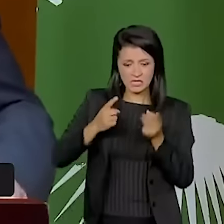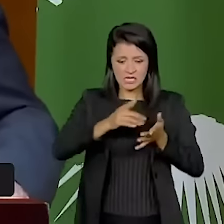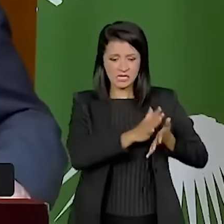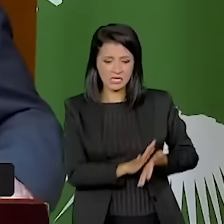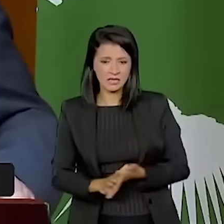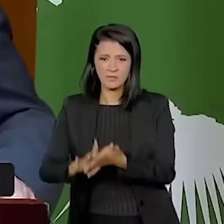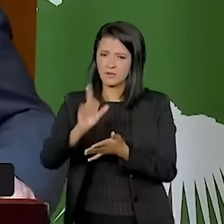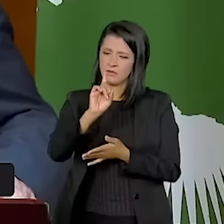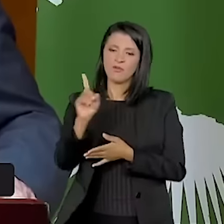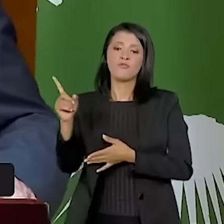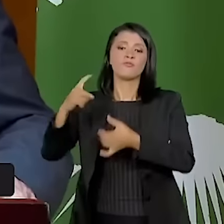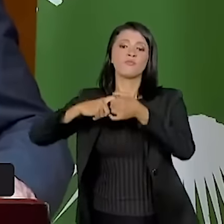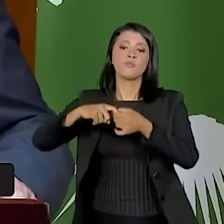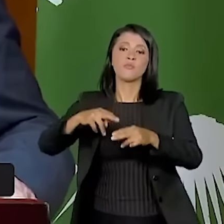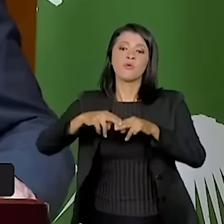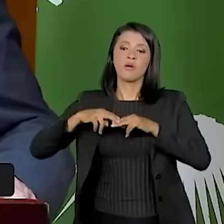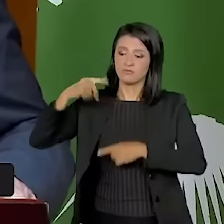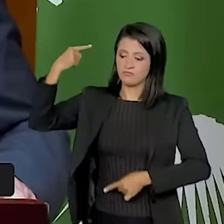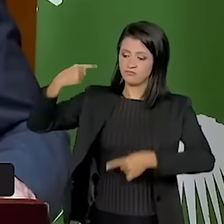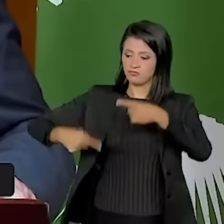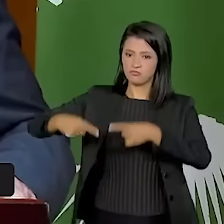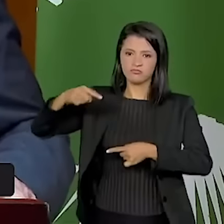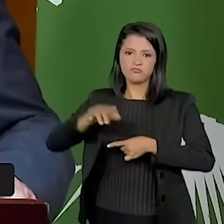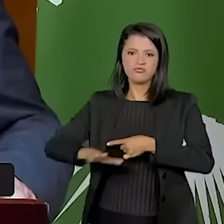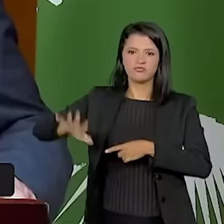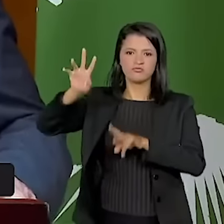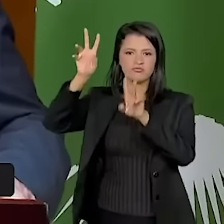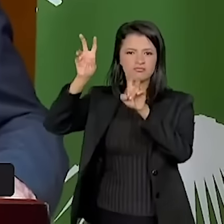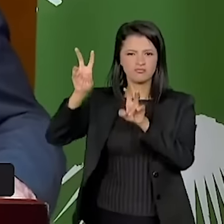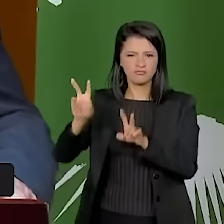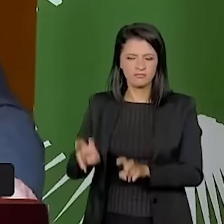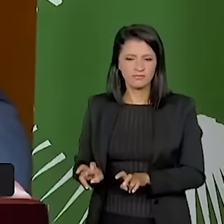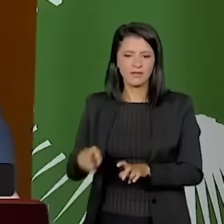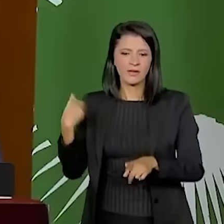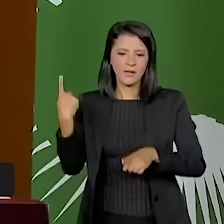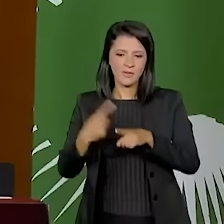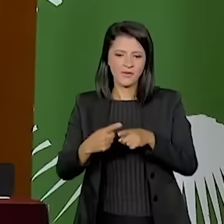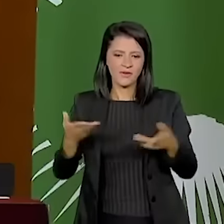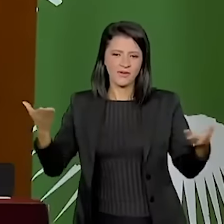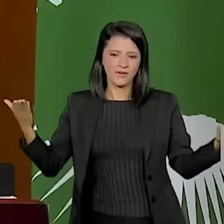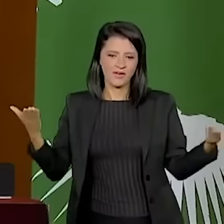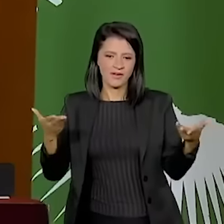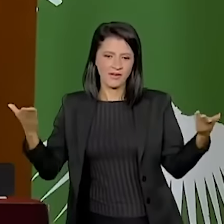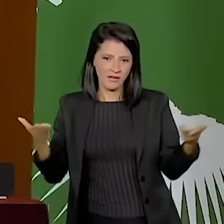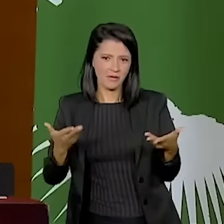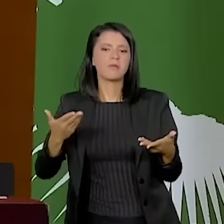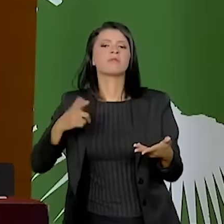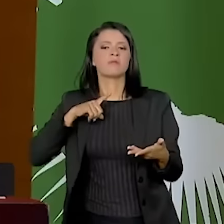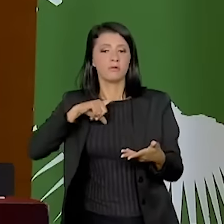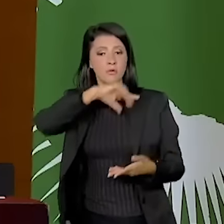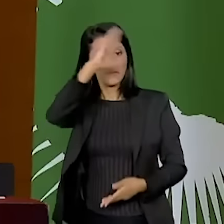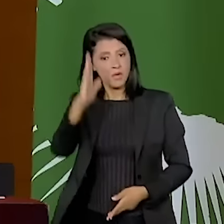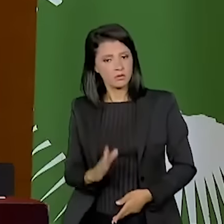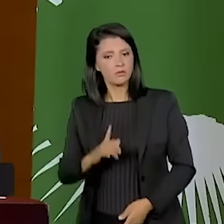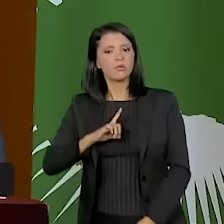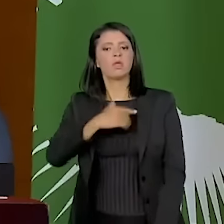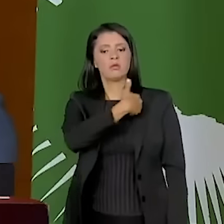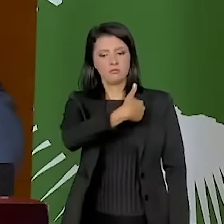mas o Brasil voltou por causa da política. Porque agora o Brasil tem um governo que